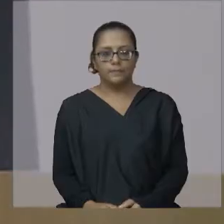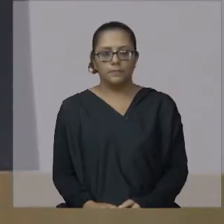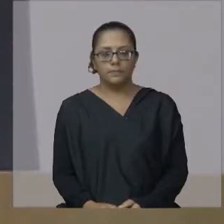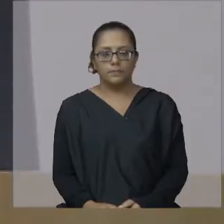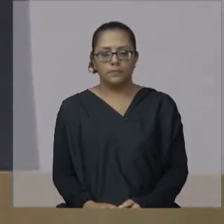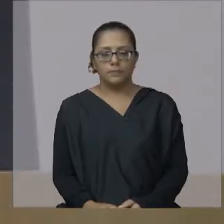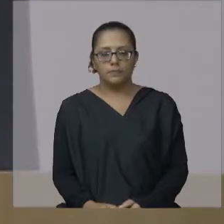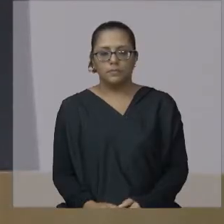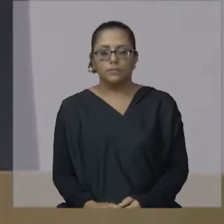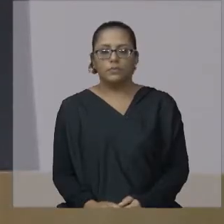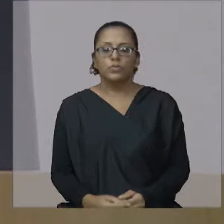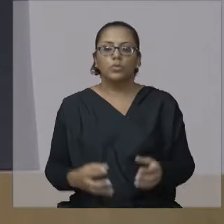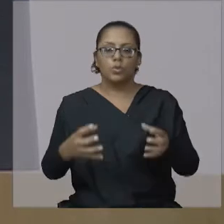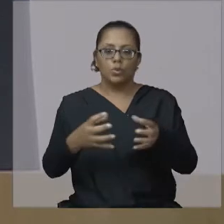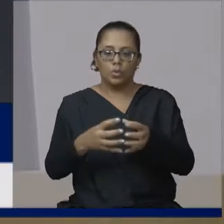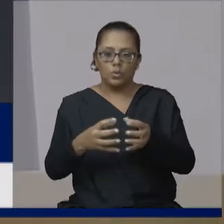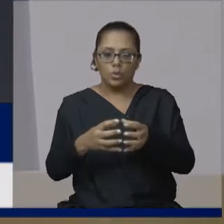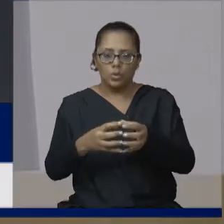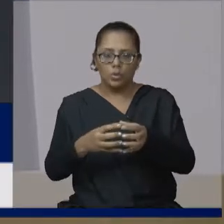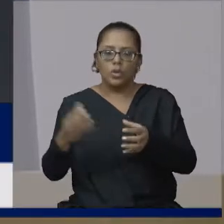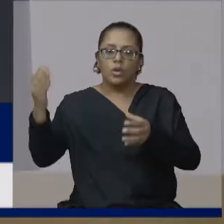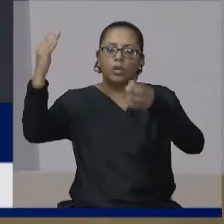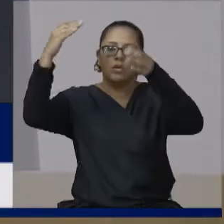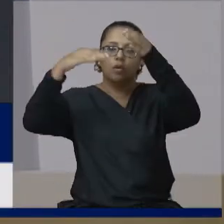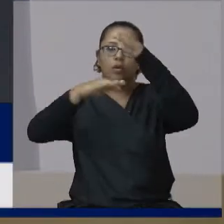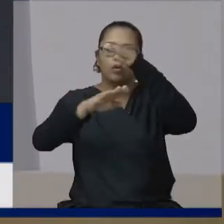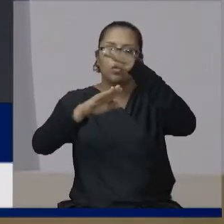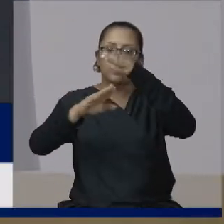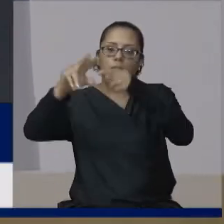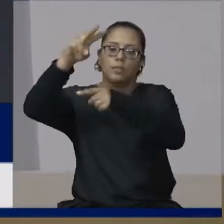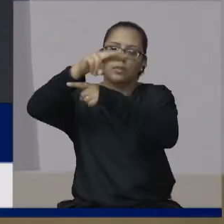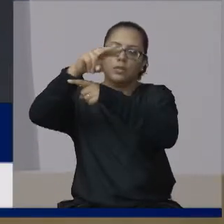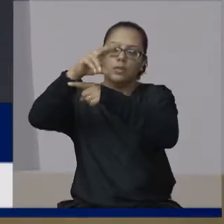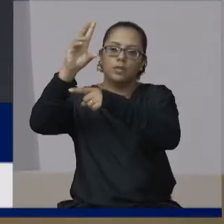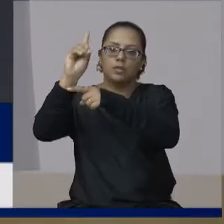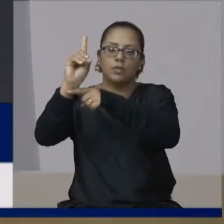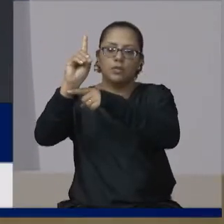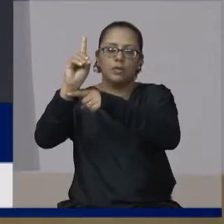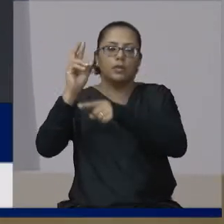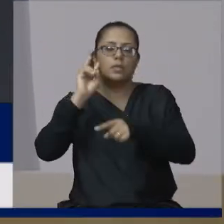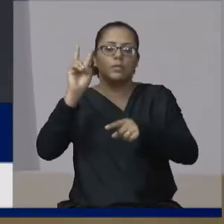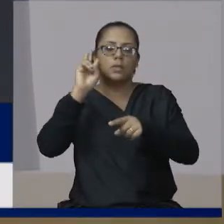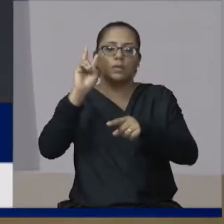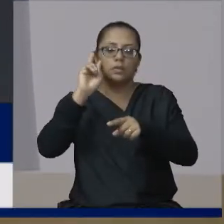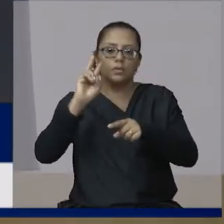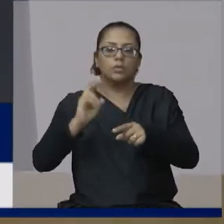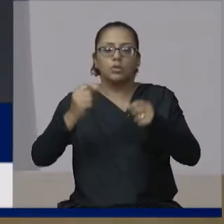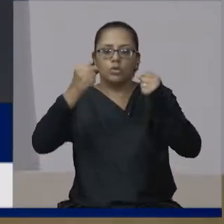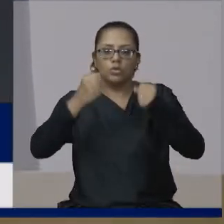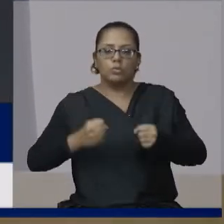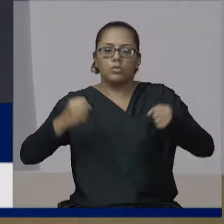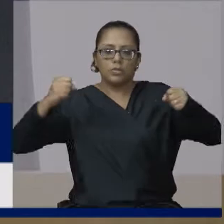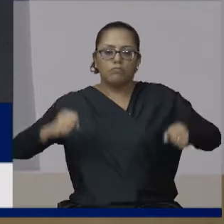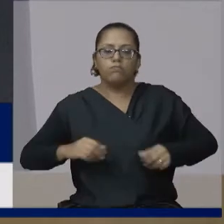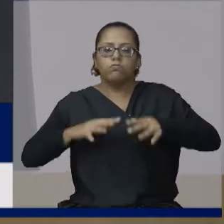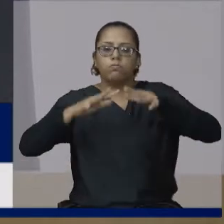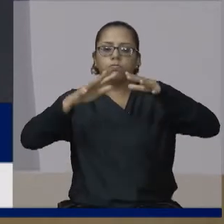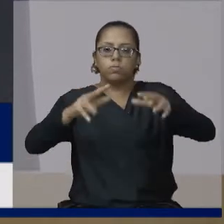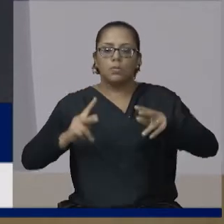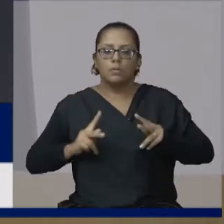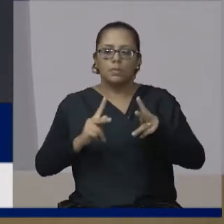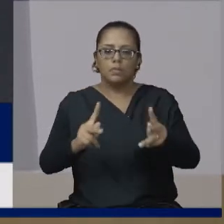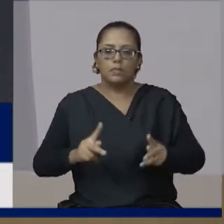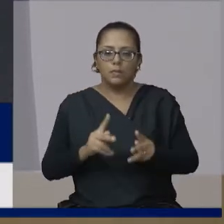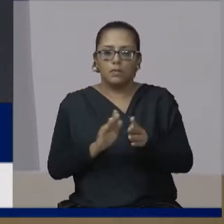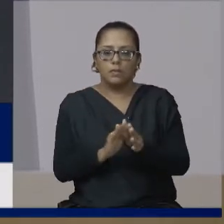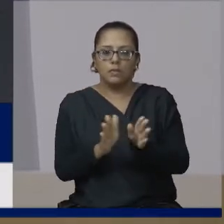Havendo número legal sobre a proteção de Deus e lembrando que todo poder emana do povo, declaro